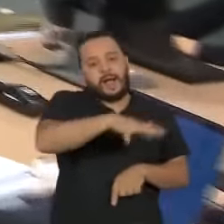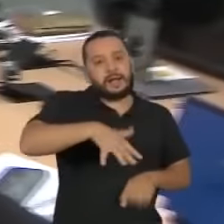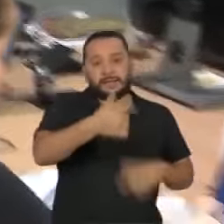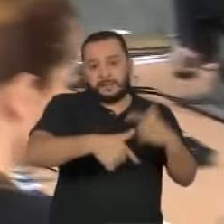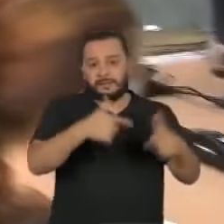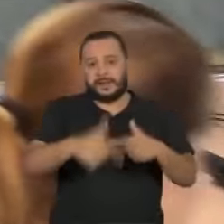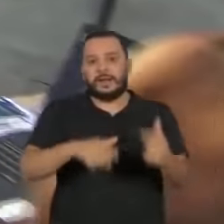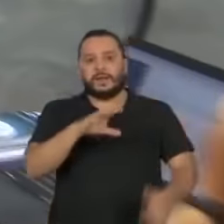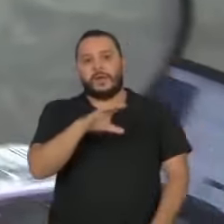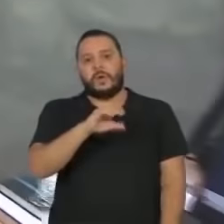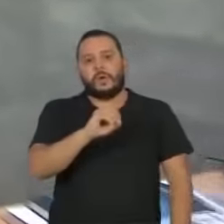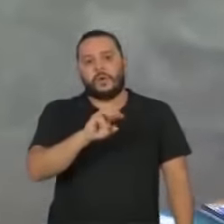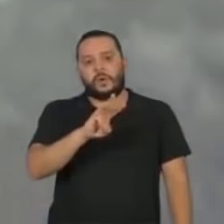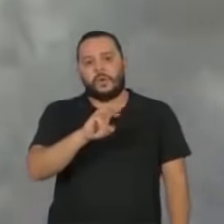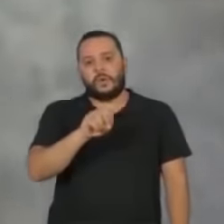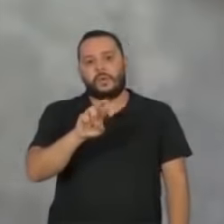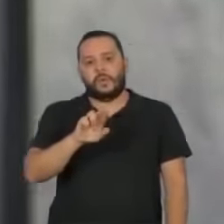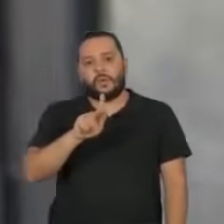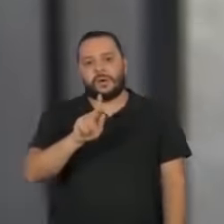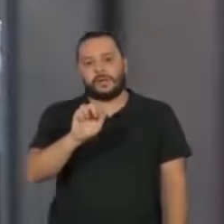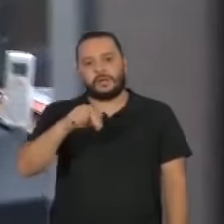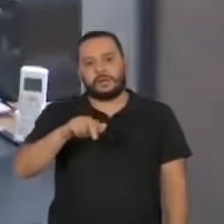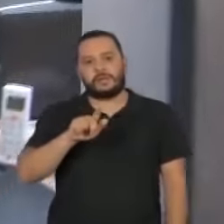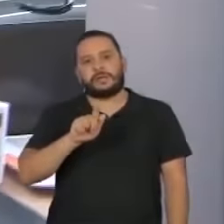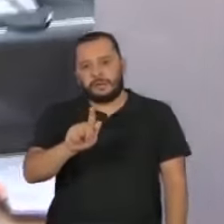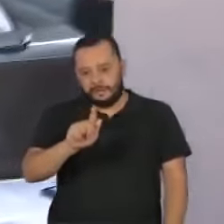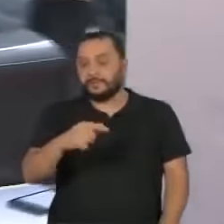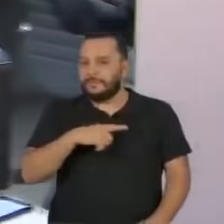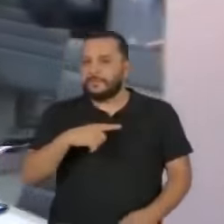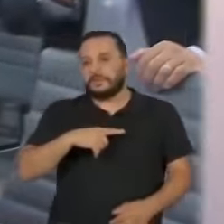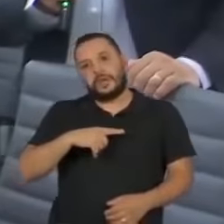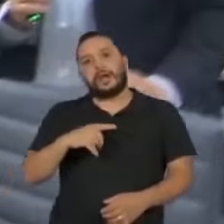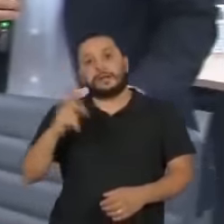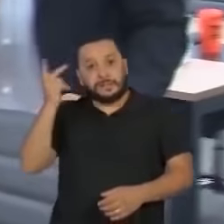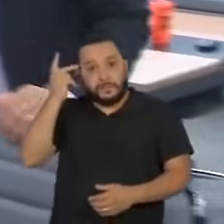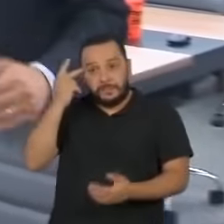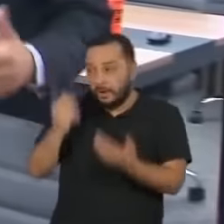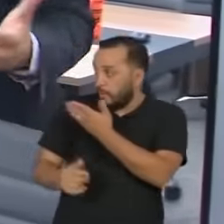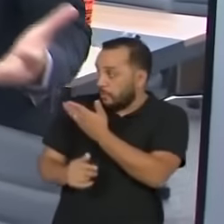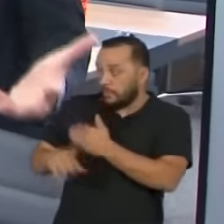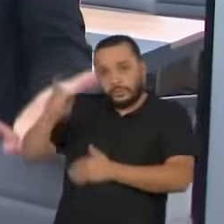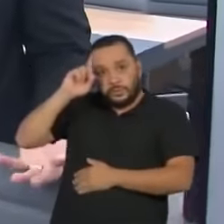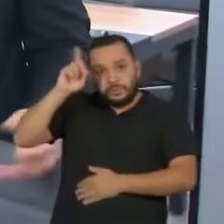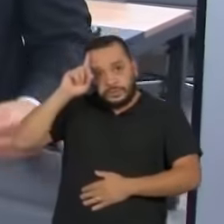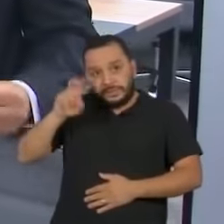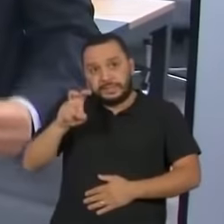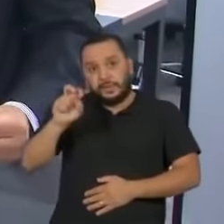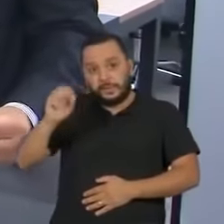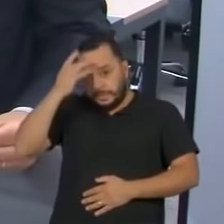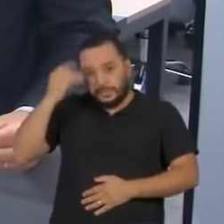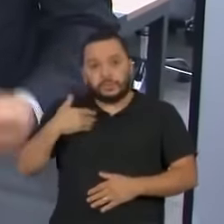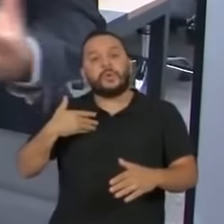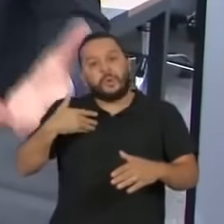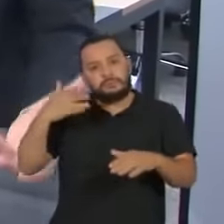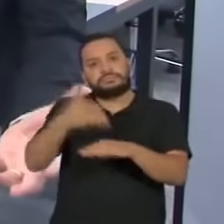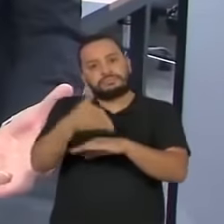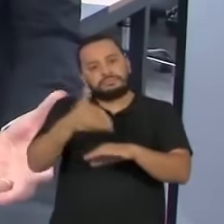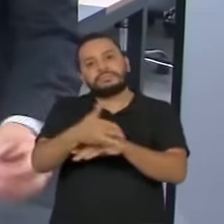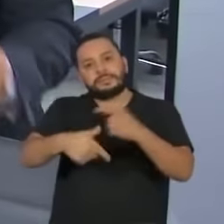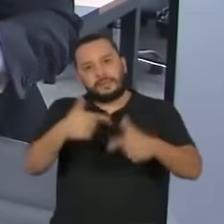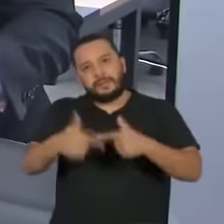como coworking. Neste, na zona oeste de São Paulo, todos os dias, cerca de 50 pessoas passam por aqui para trabalhar. E um dos benefícios